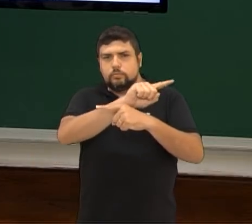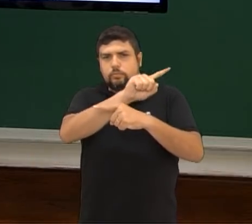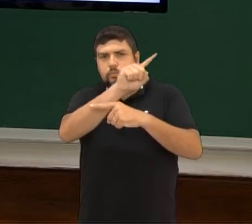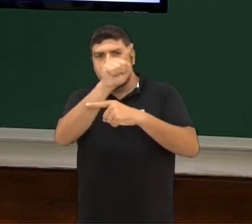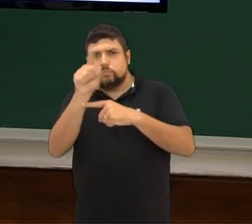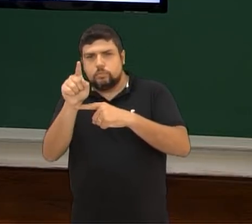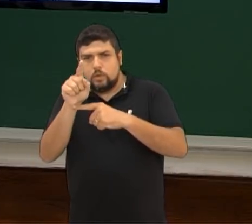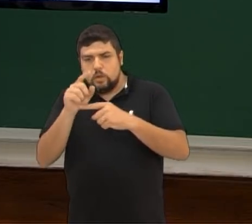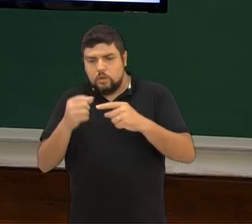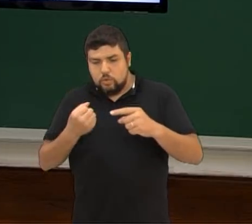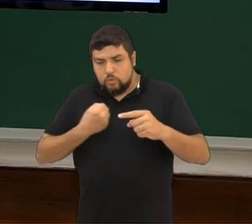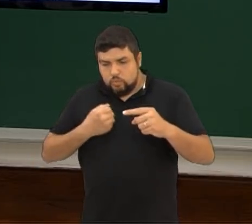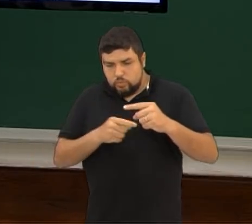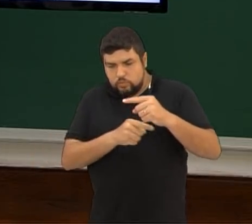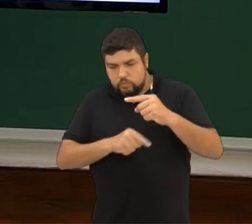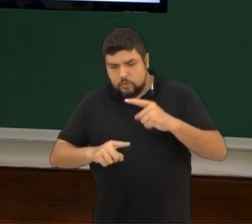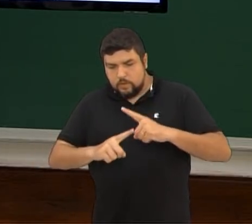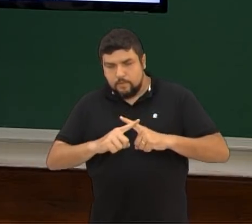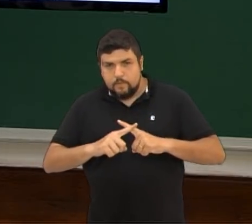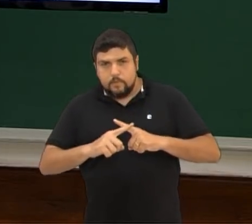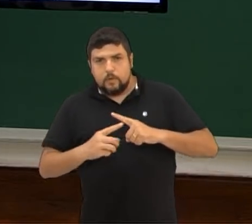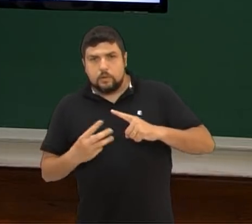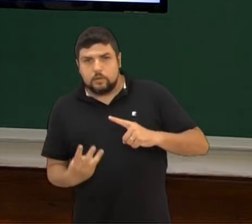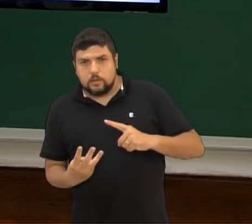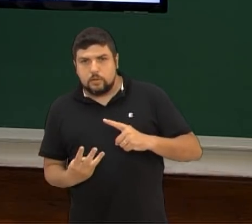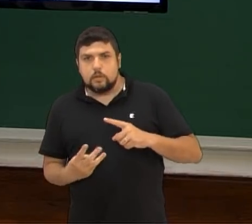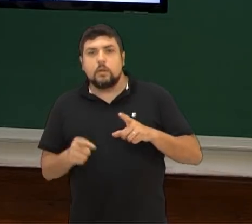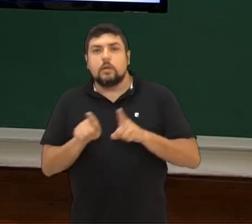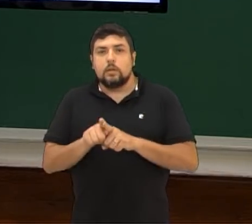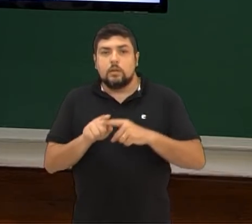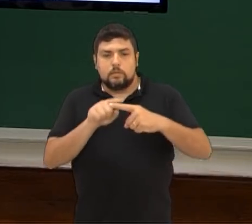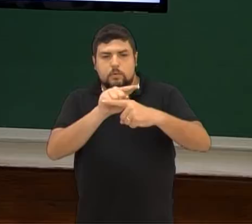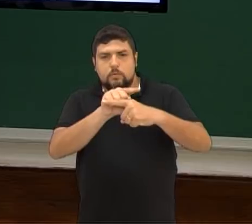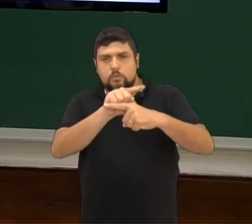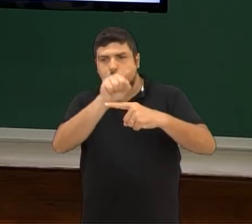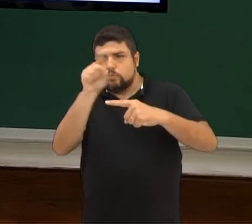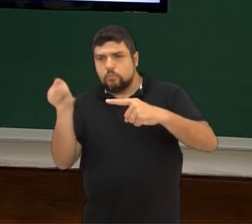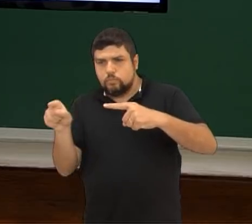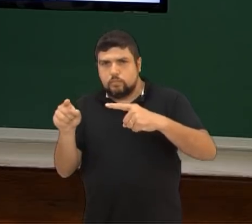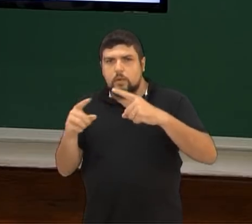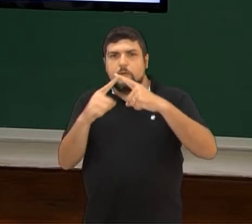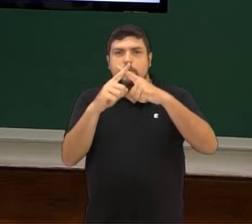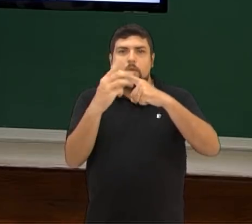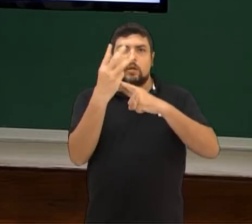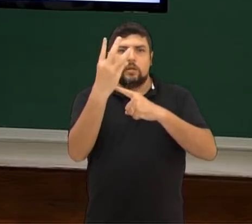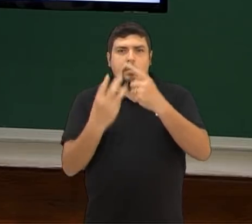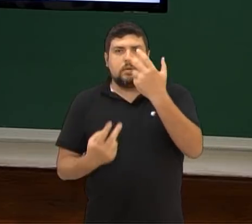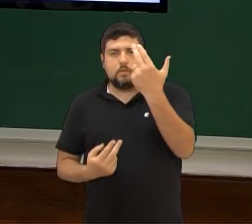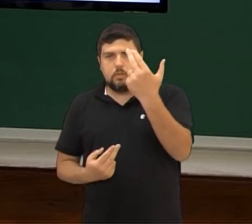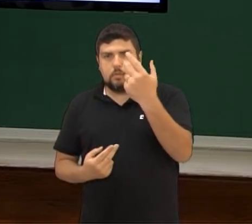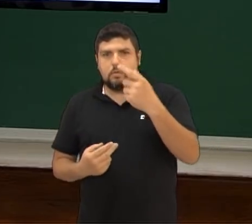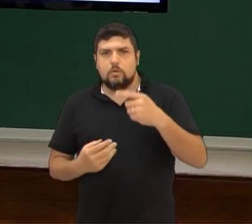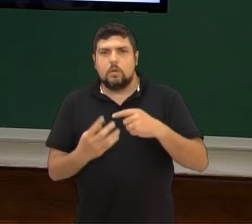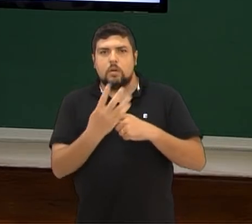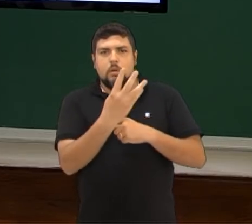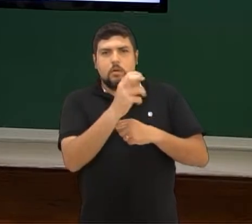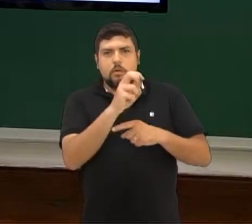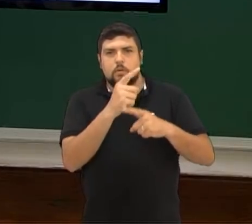vai utilizar em cima também. Então, 45 vezes 3, 135.